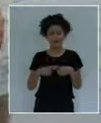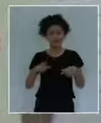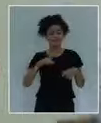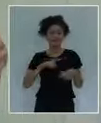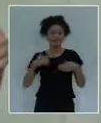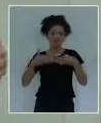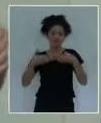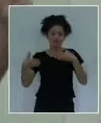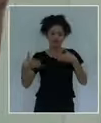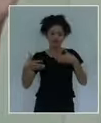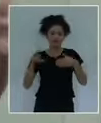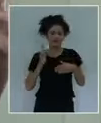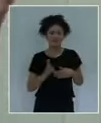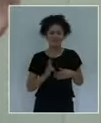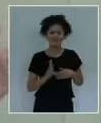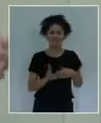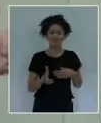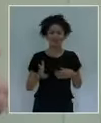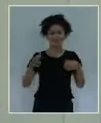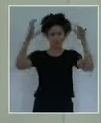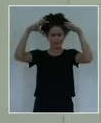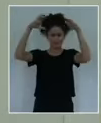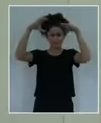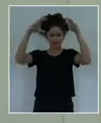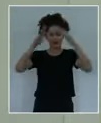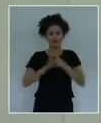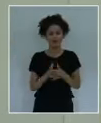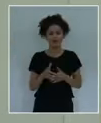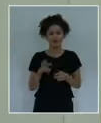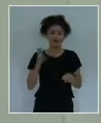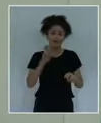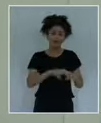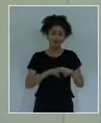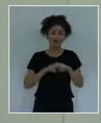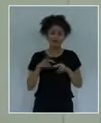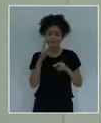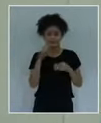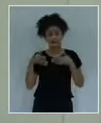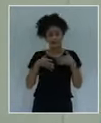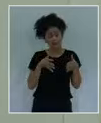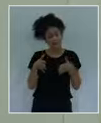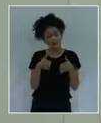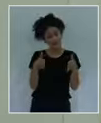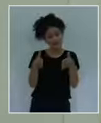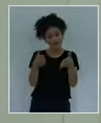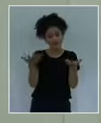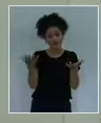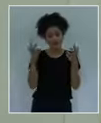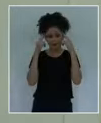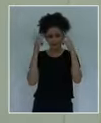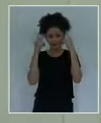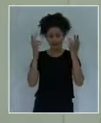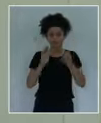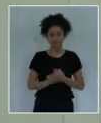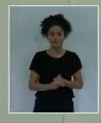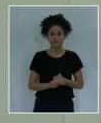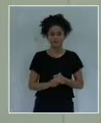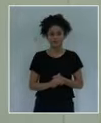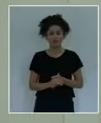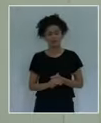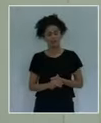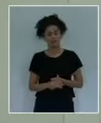comportas porque o rio passa ali onde que é as comportas. Então, quando vira e fala assim, a brecha vai abrir as comportas que vai ter enchente, não.